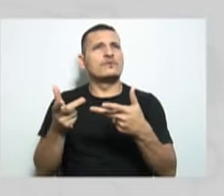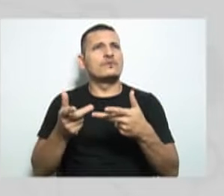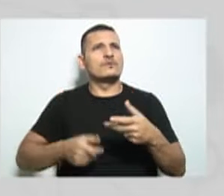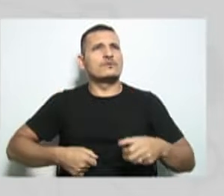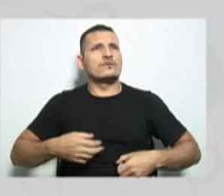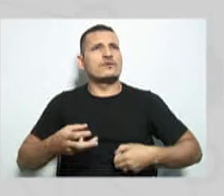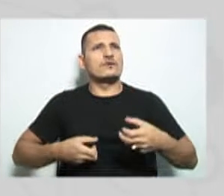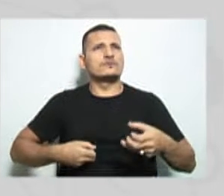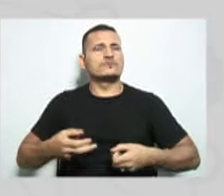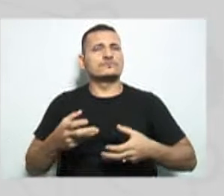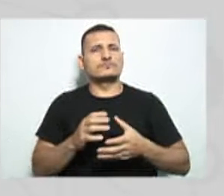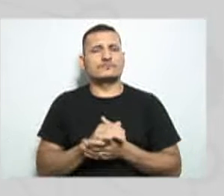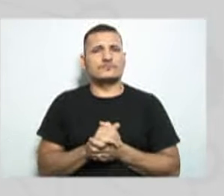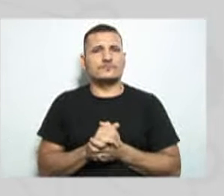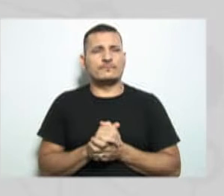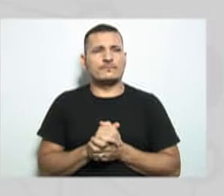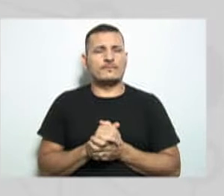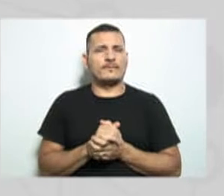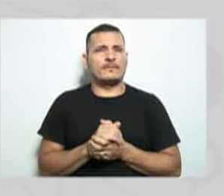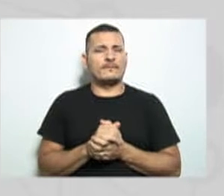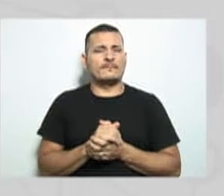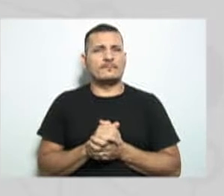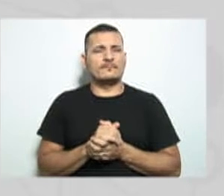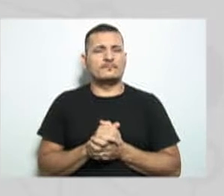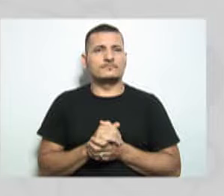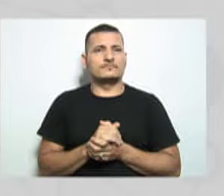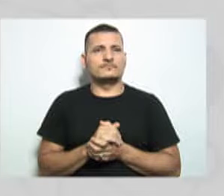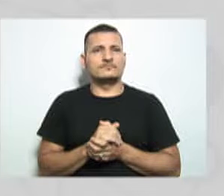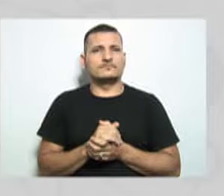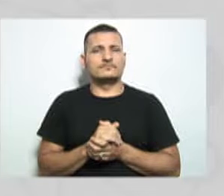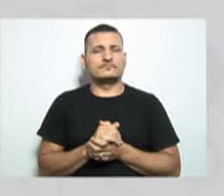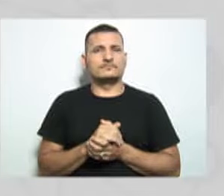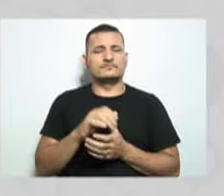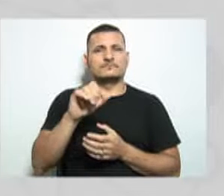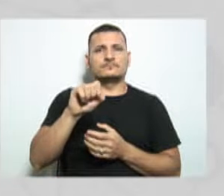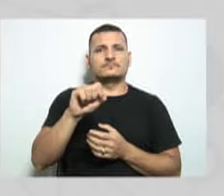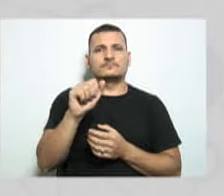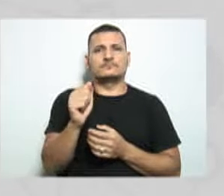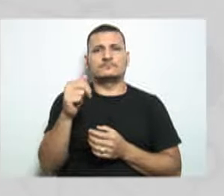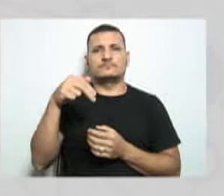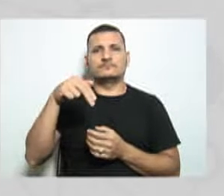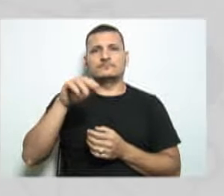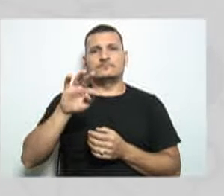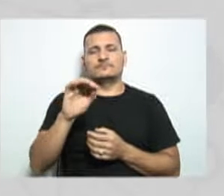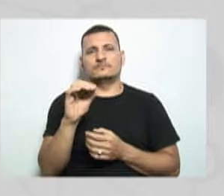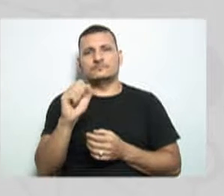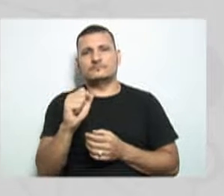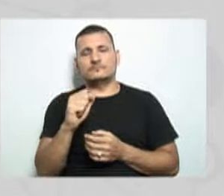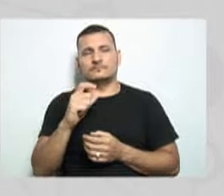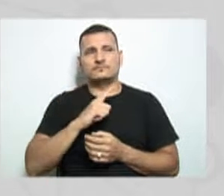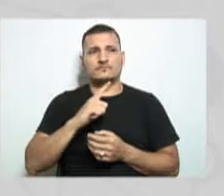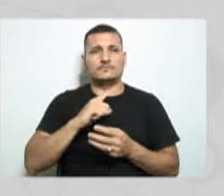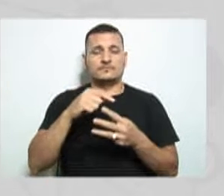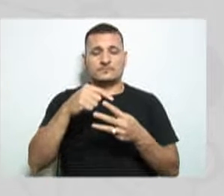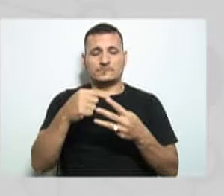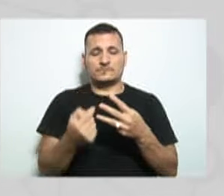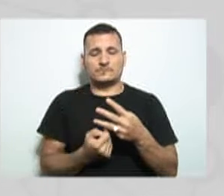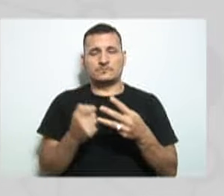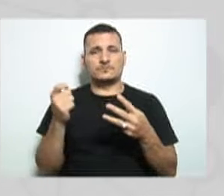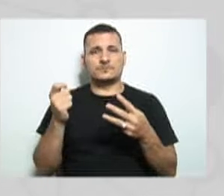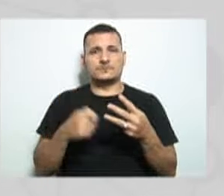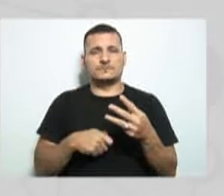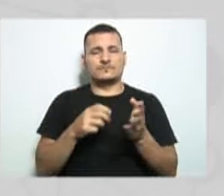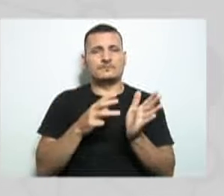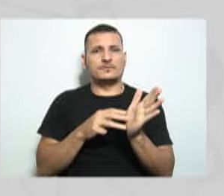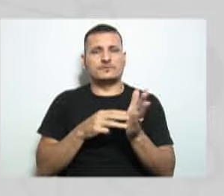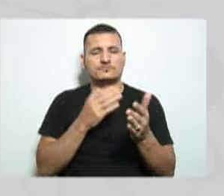nas organizações. Como assim? De acordo com o Santos, são 3 os possíveis métodos de análise e uso